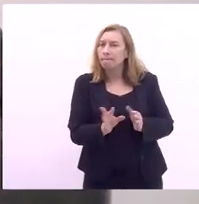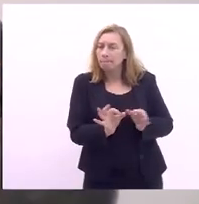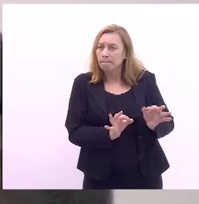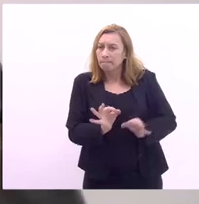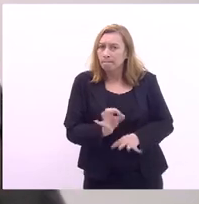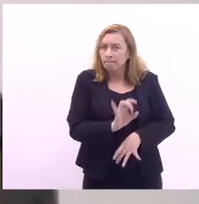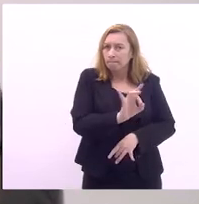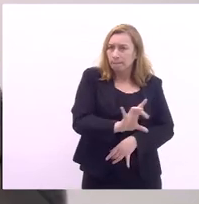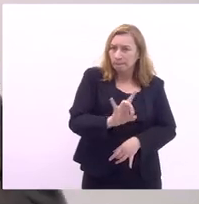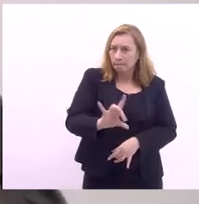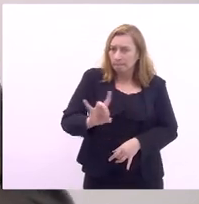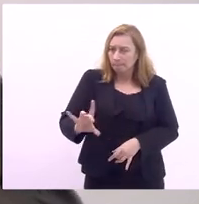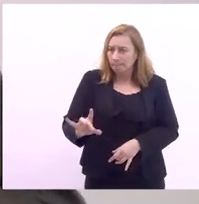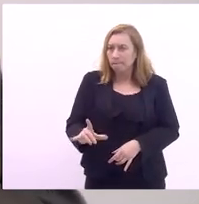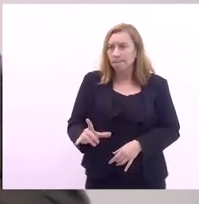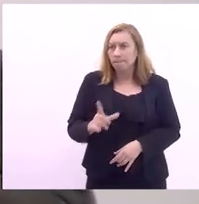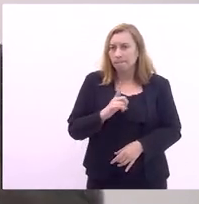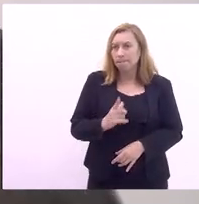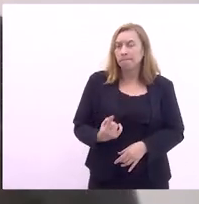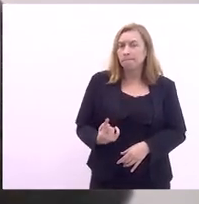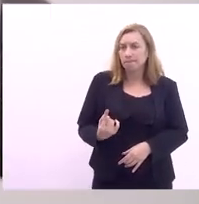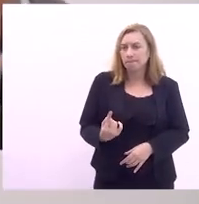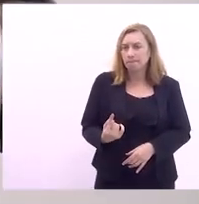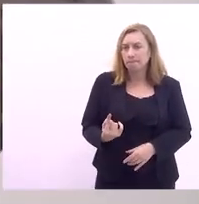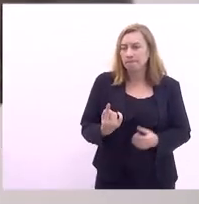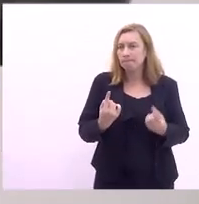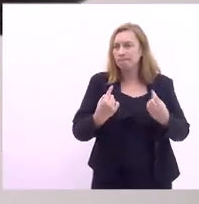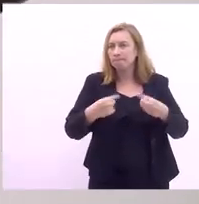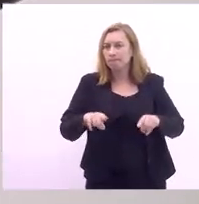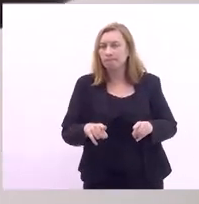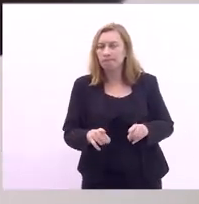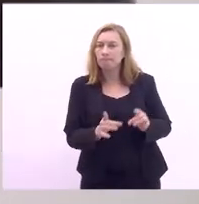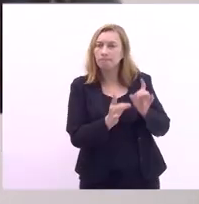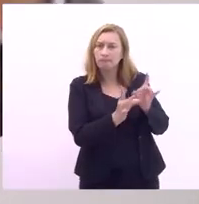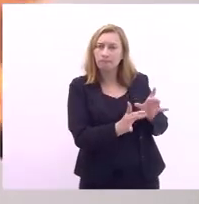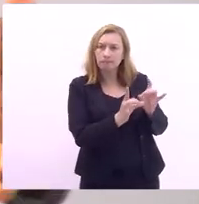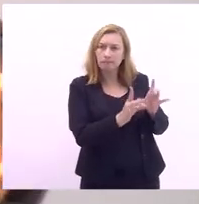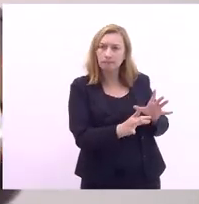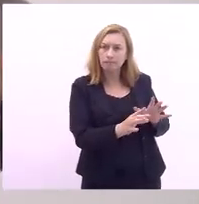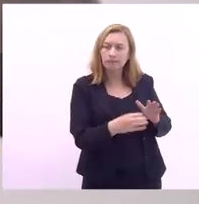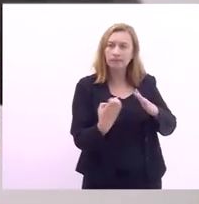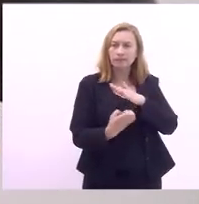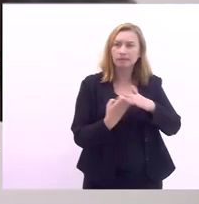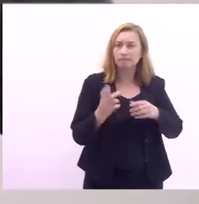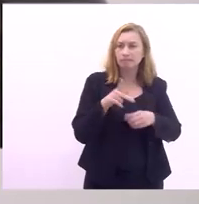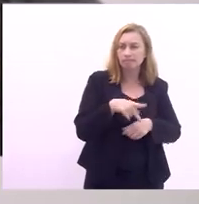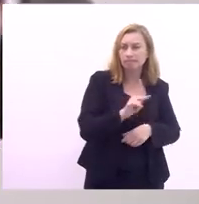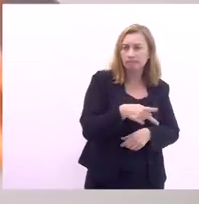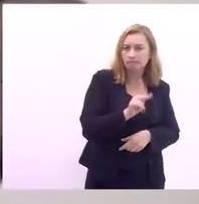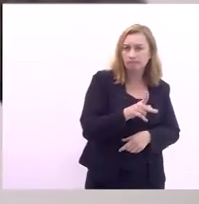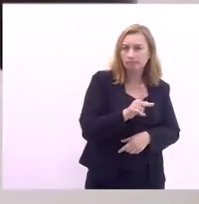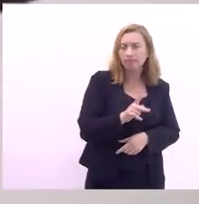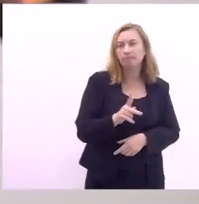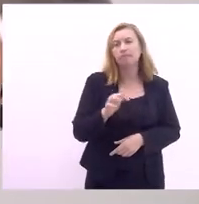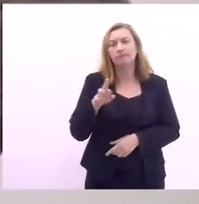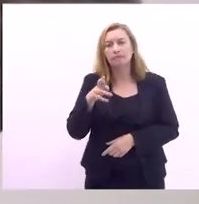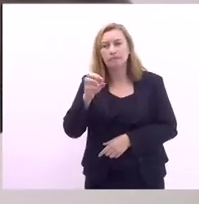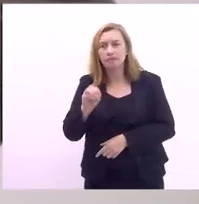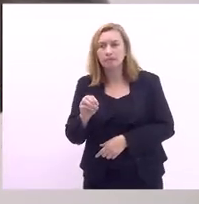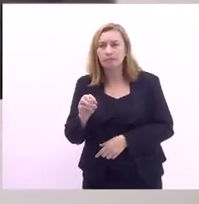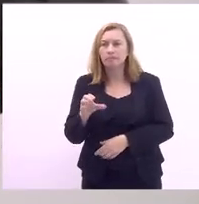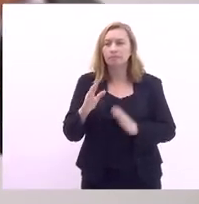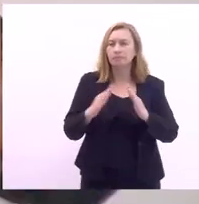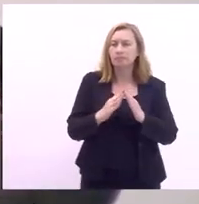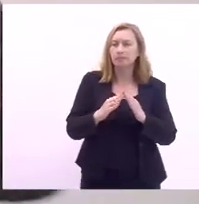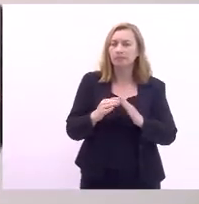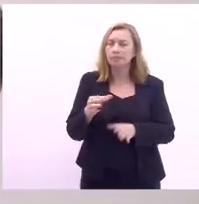pode ter na alma, como eu tenho na minha, não é isso? Contra a privatização da Petrobras, contra a privatização da Eletrobras, Casa da Moeda,